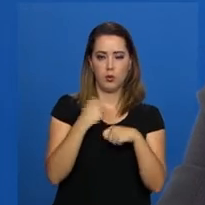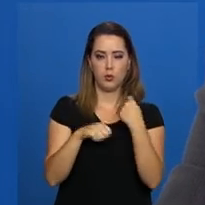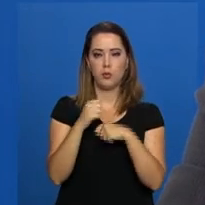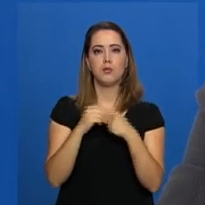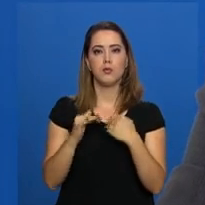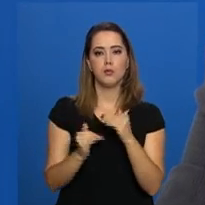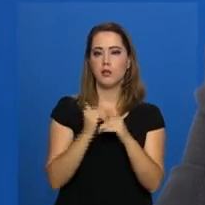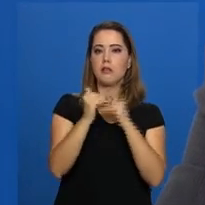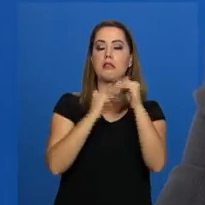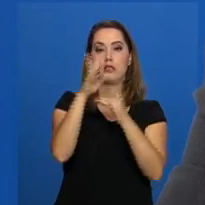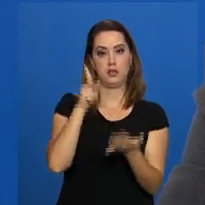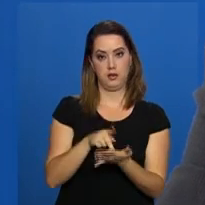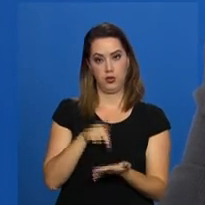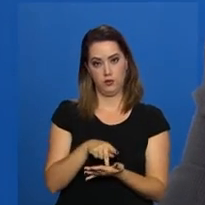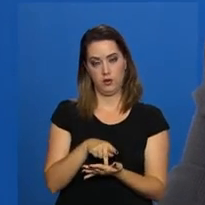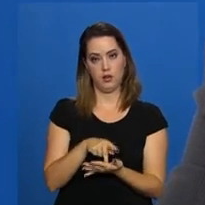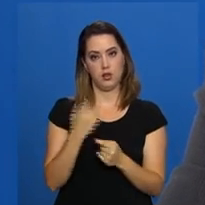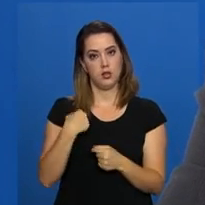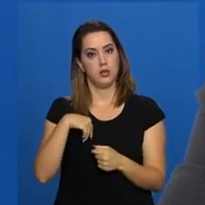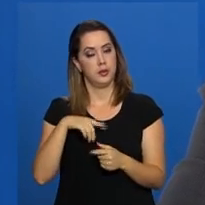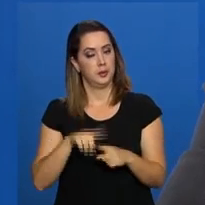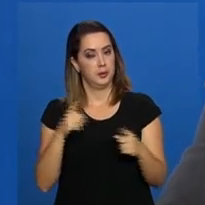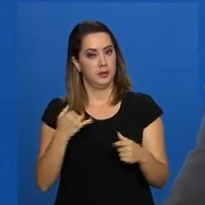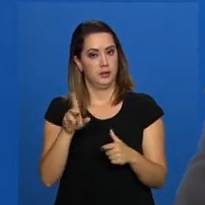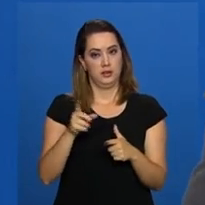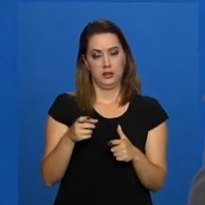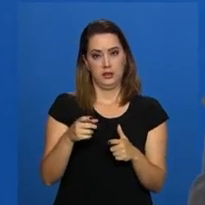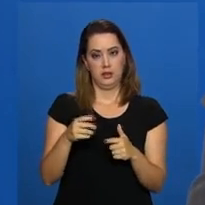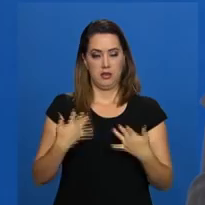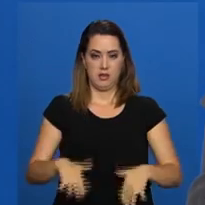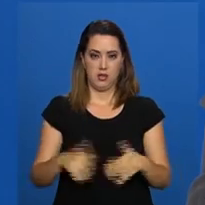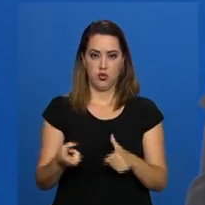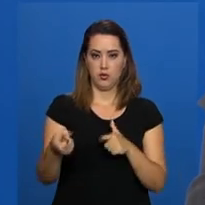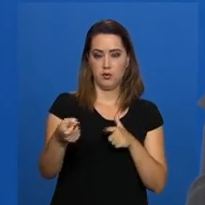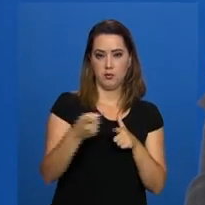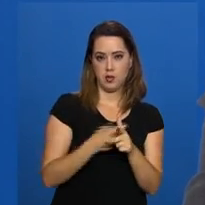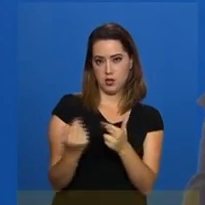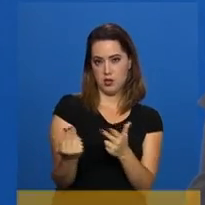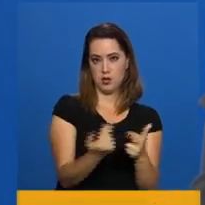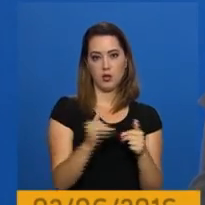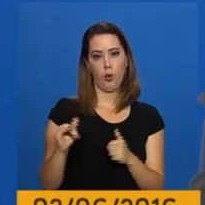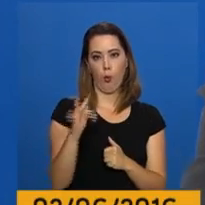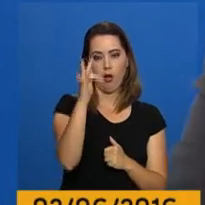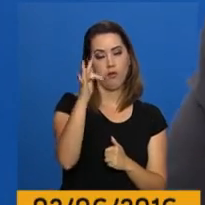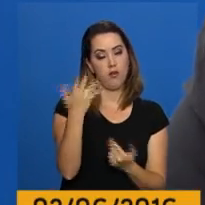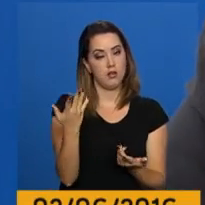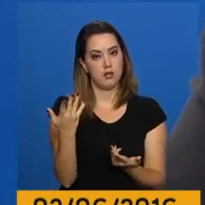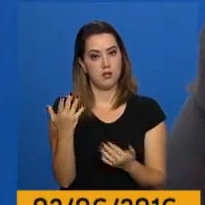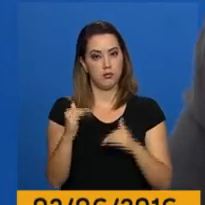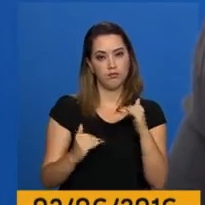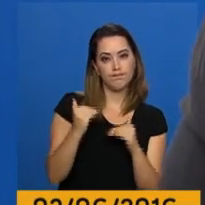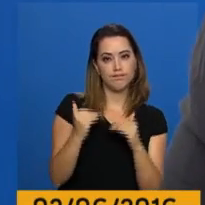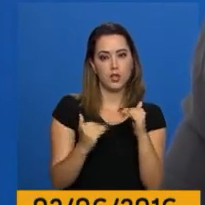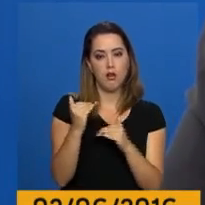Então, se a despesa vai crescer apenas a inflação, há uma redução da despesa em relação ao PIB, portanto,